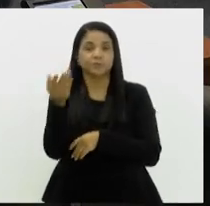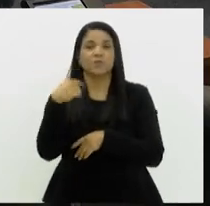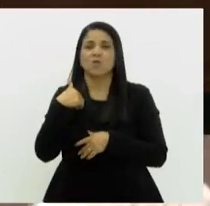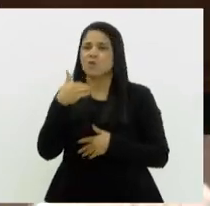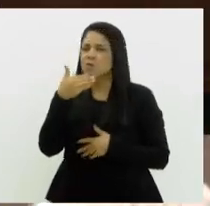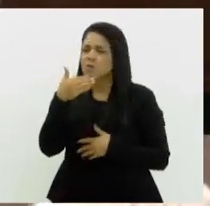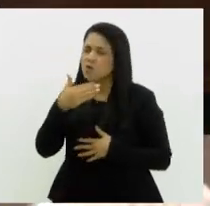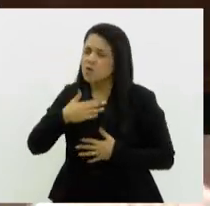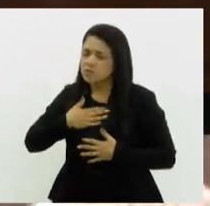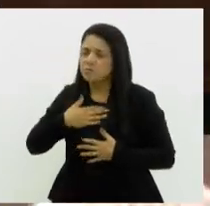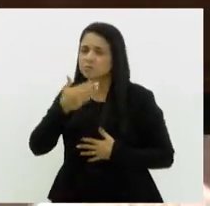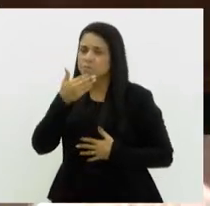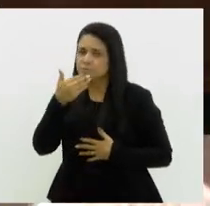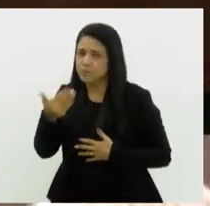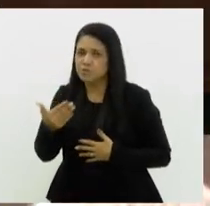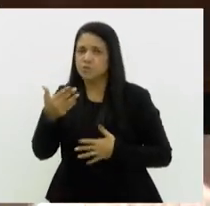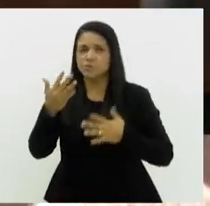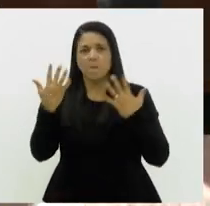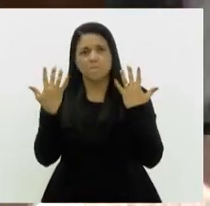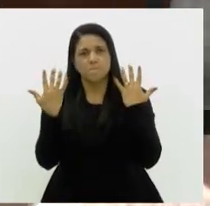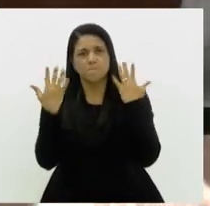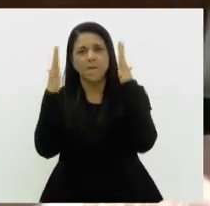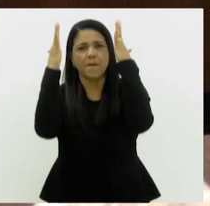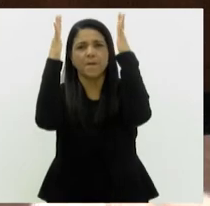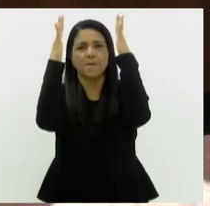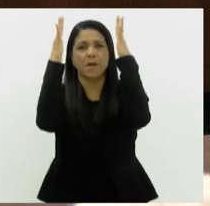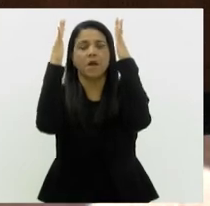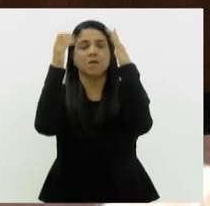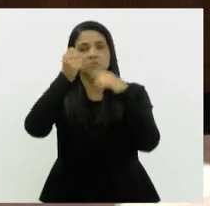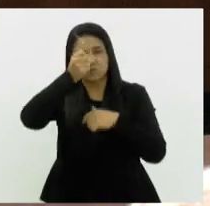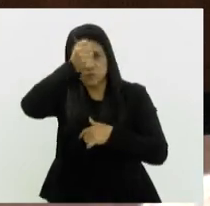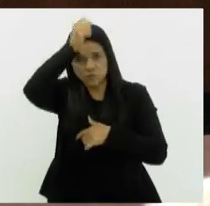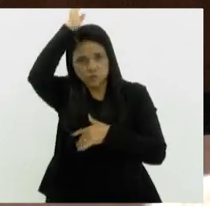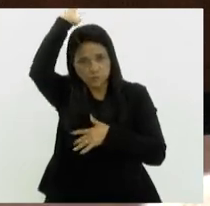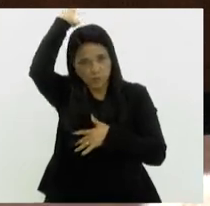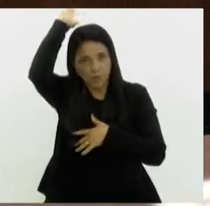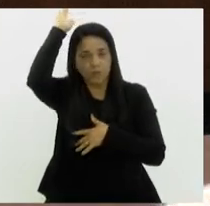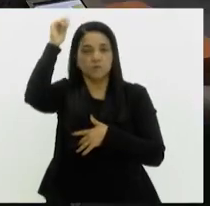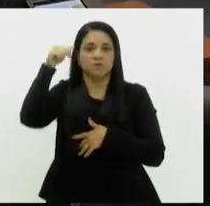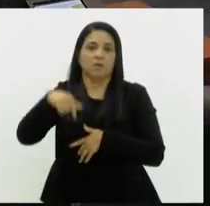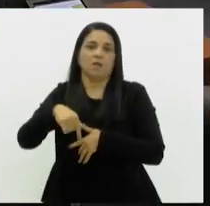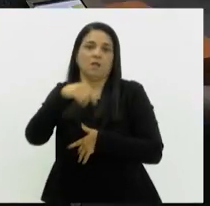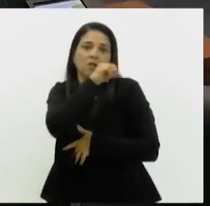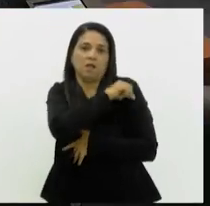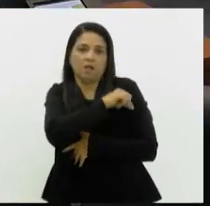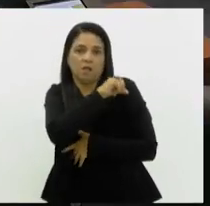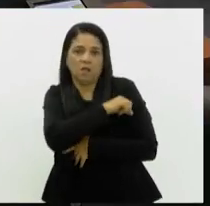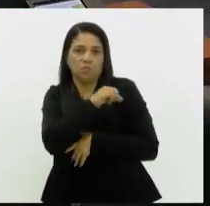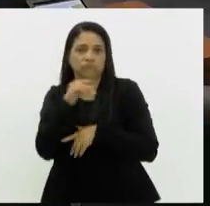fazer essa moção de aplauso para todos os bombeiros daqui do Rio de Janeiro que foram para o Rio Grande do Sul.